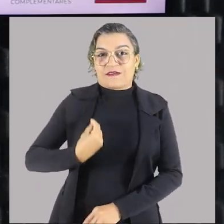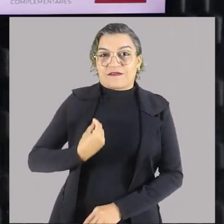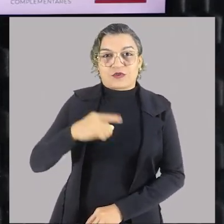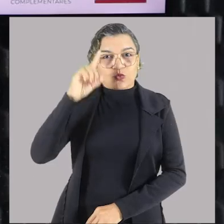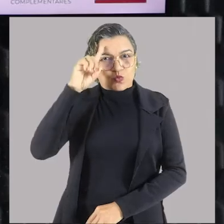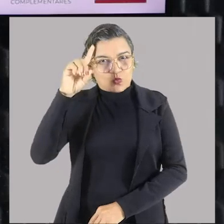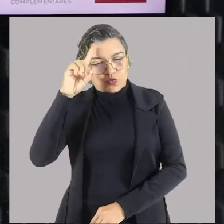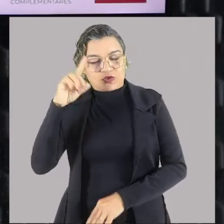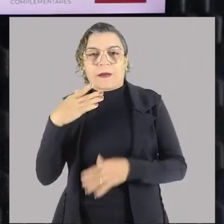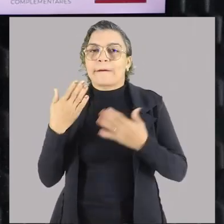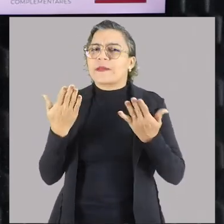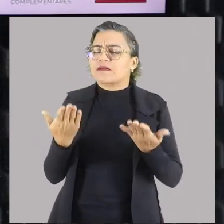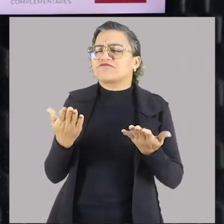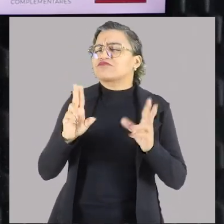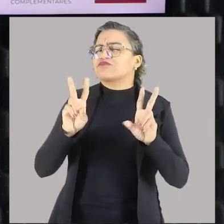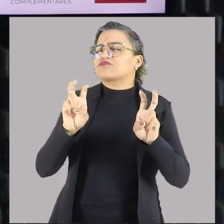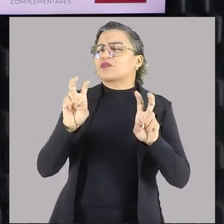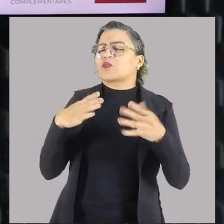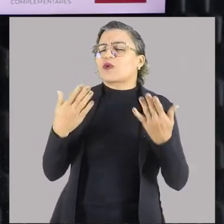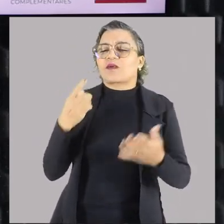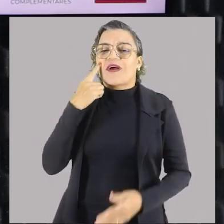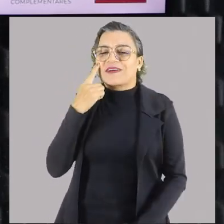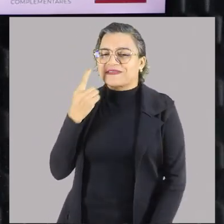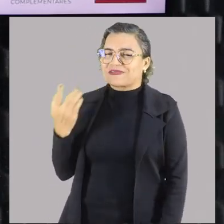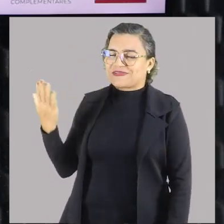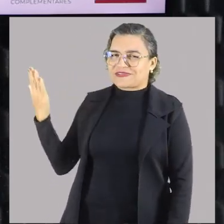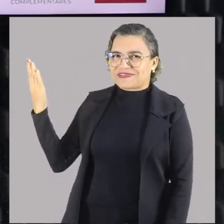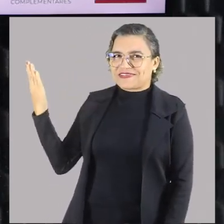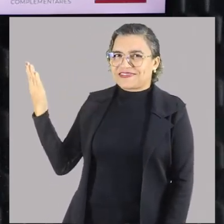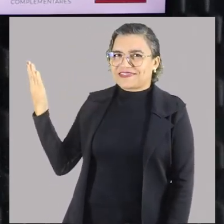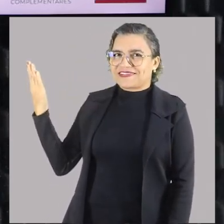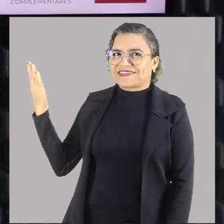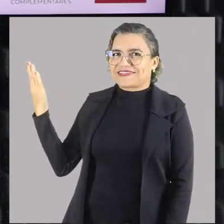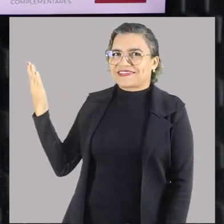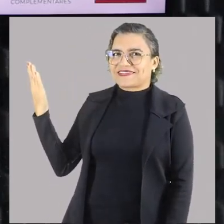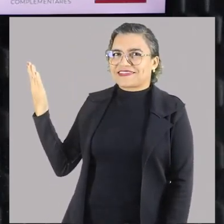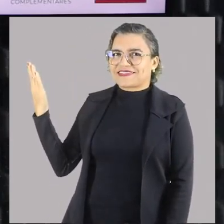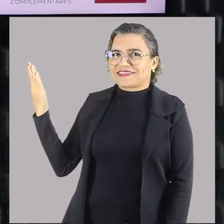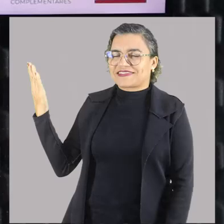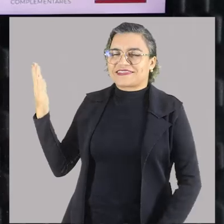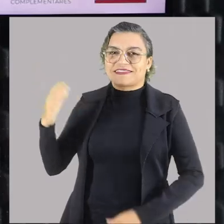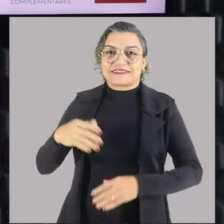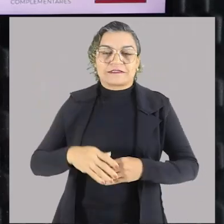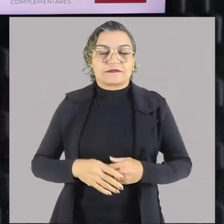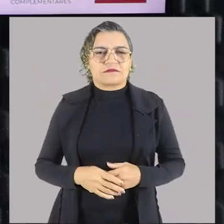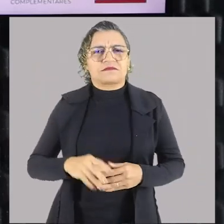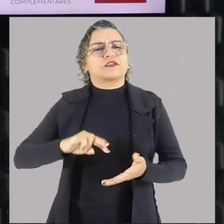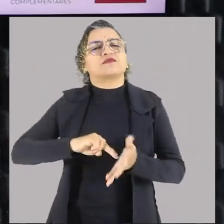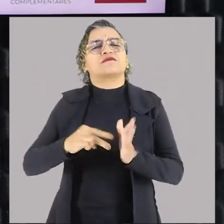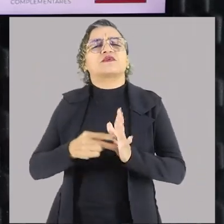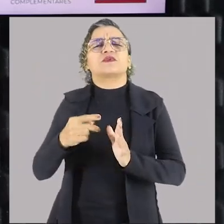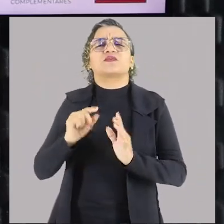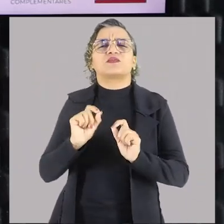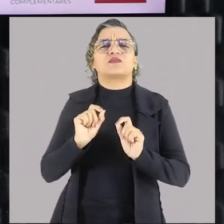Qual é o nosso assunto de hoje? Greetings, farewells and introductions. O que é isso,